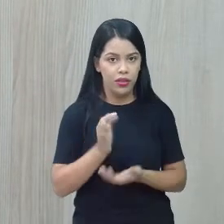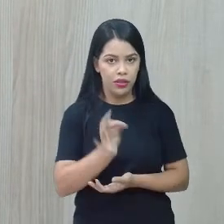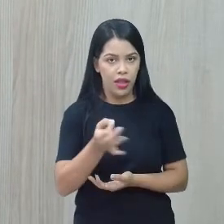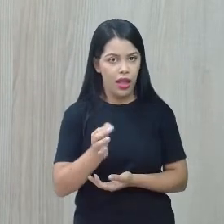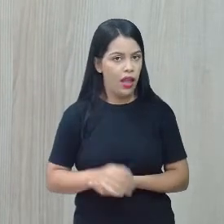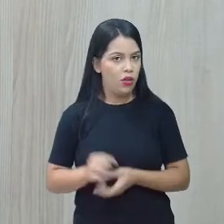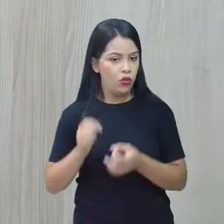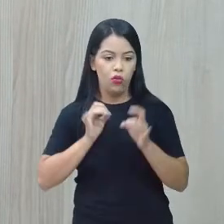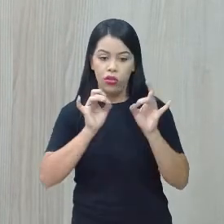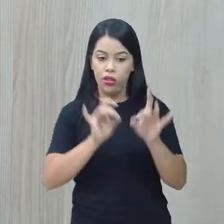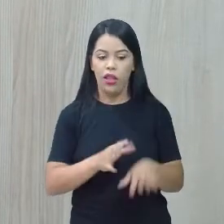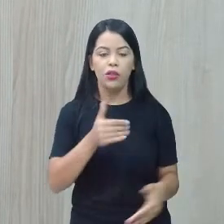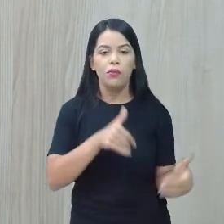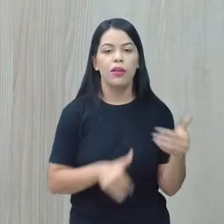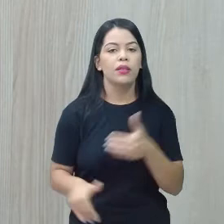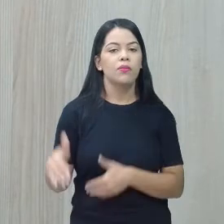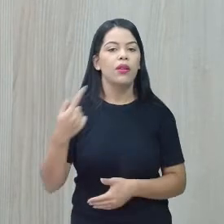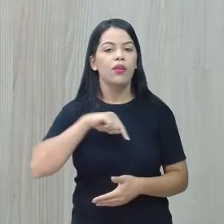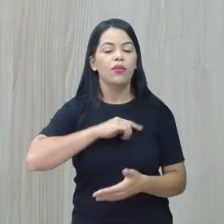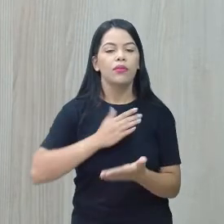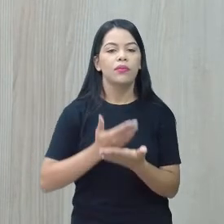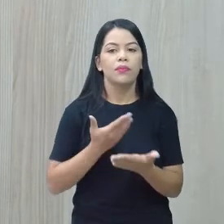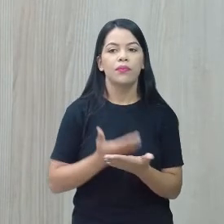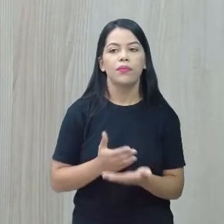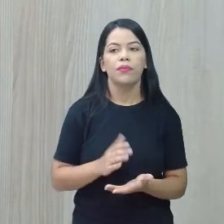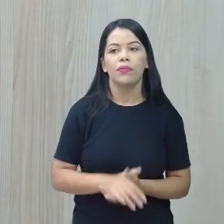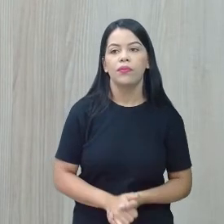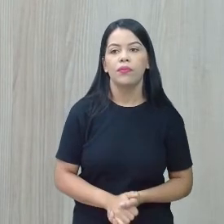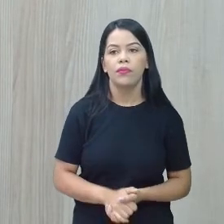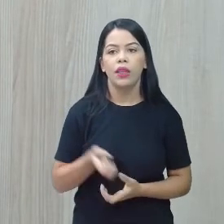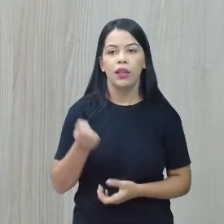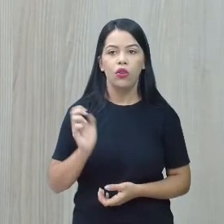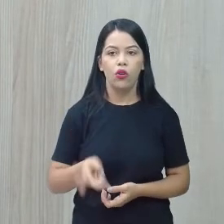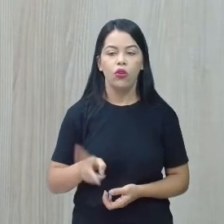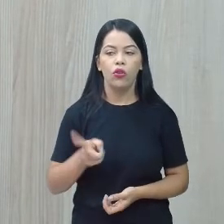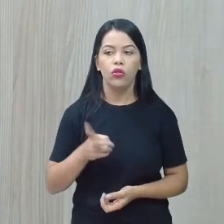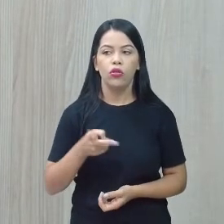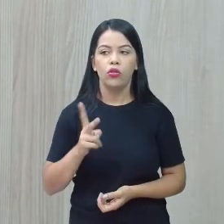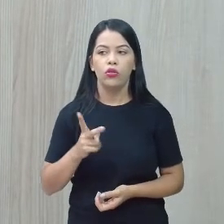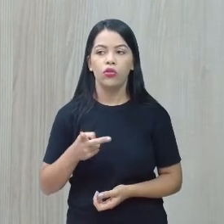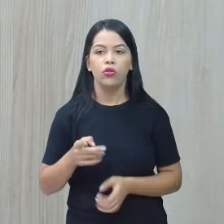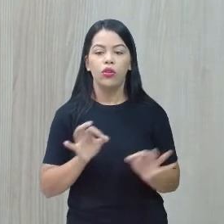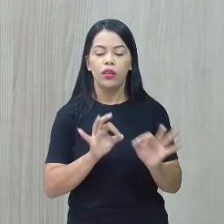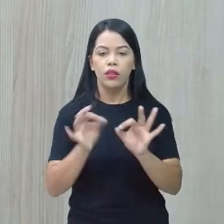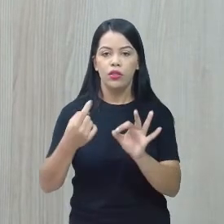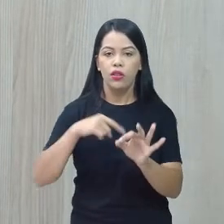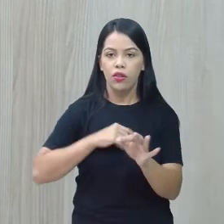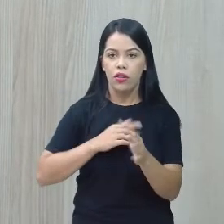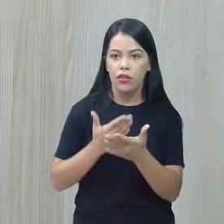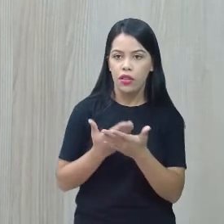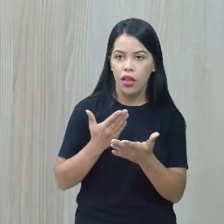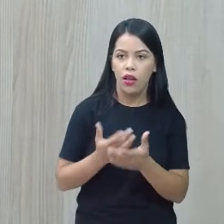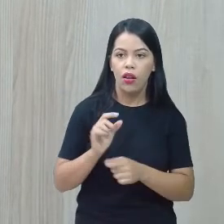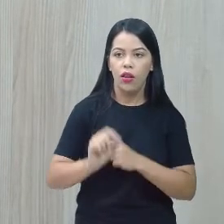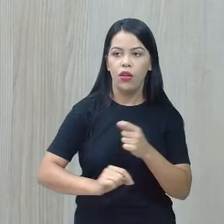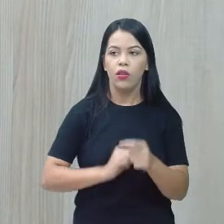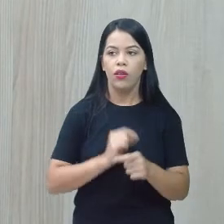Não deixe de participar da aula, certo? Continue vindo aqui assistir a nossa aula. O